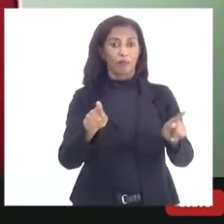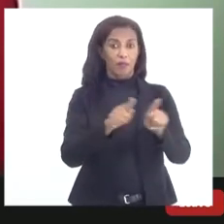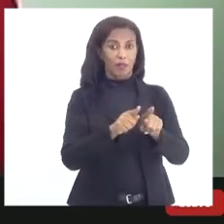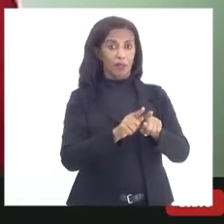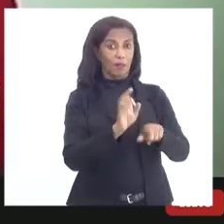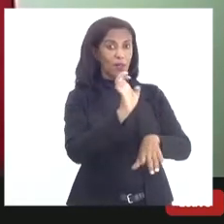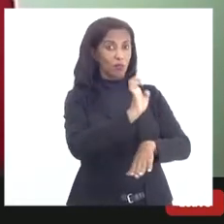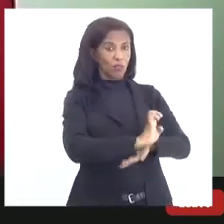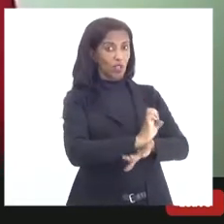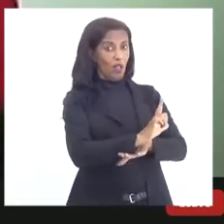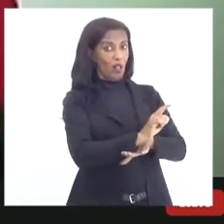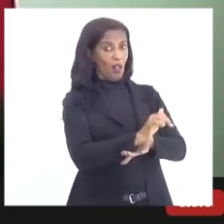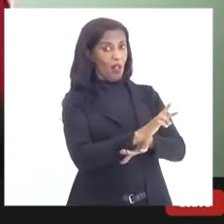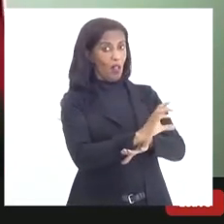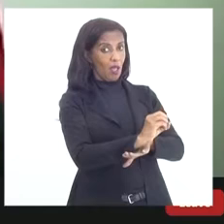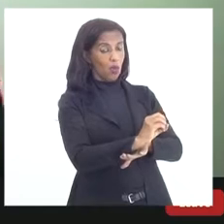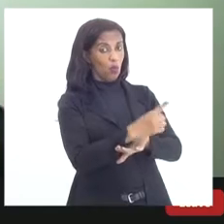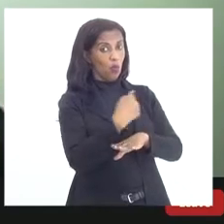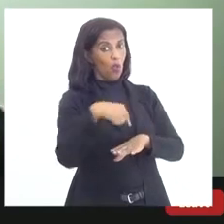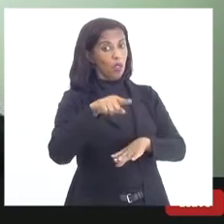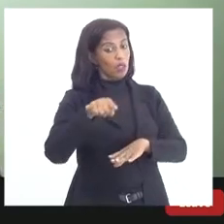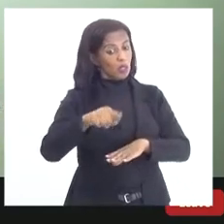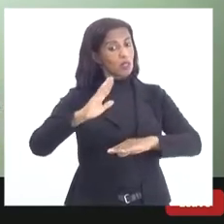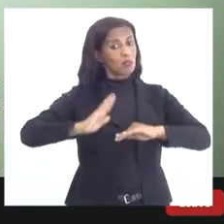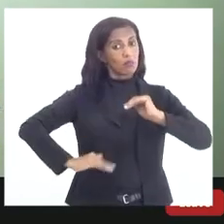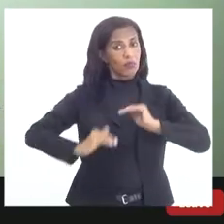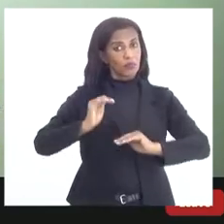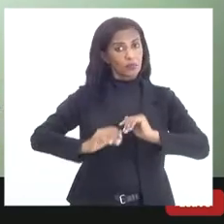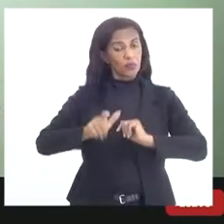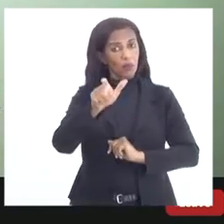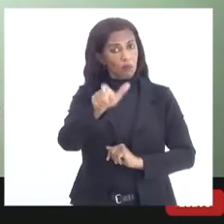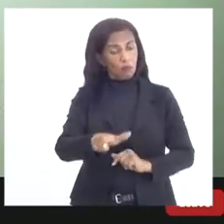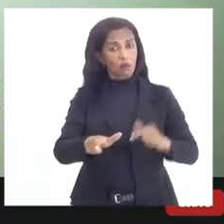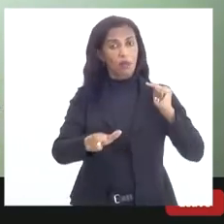Estado laico, né, que esse servidor público seja